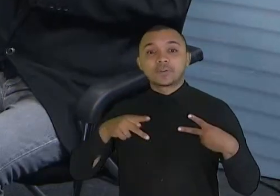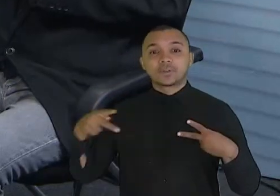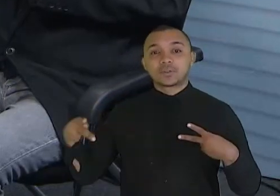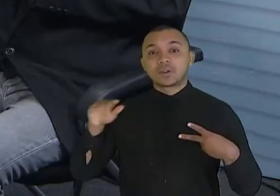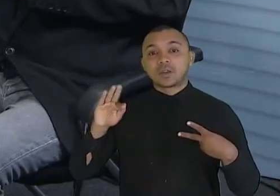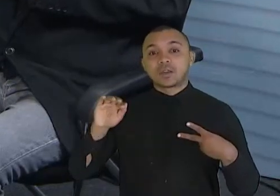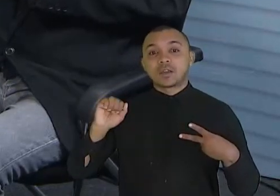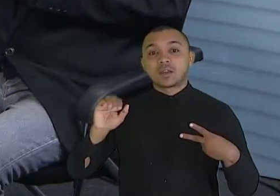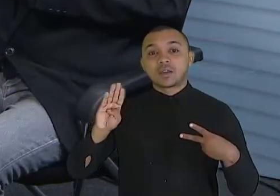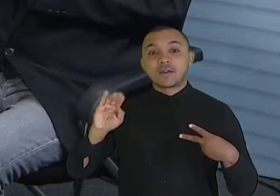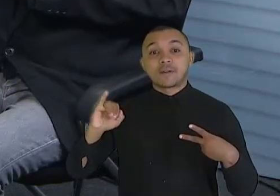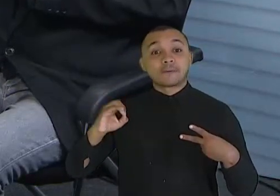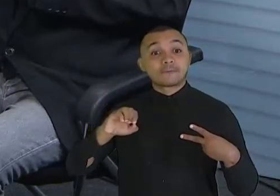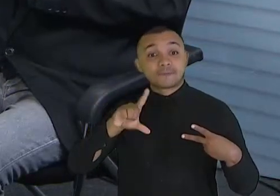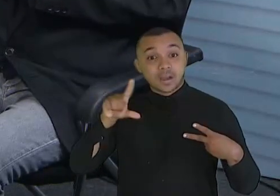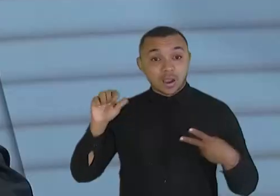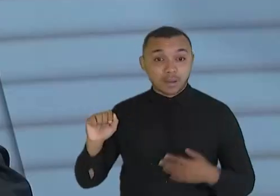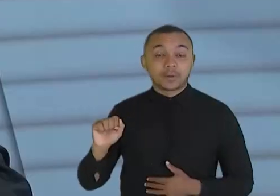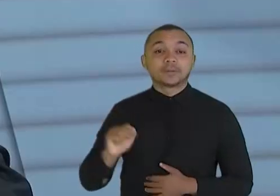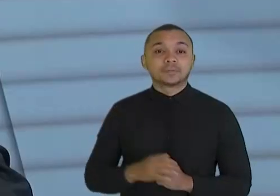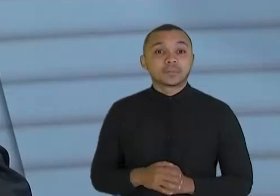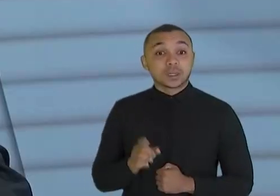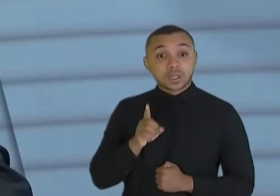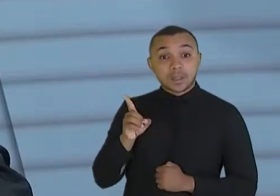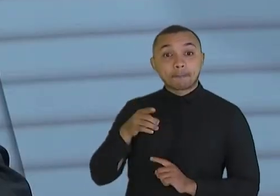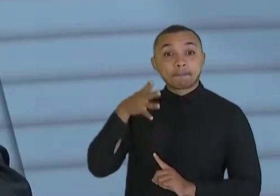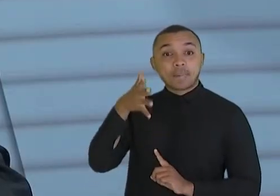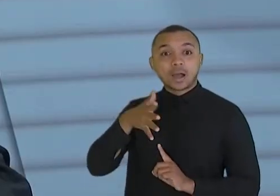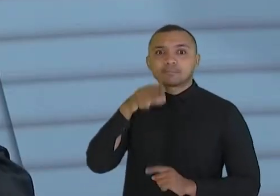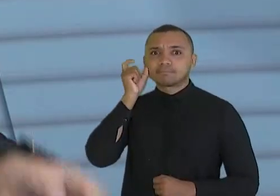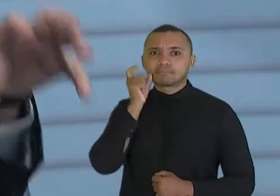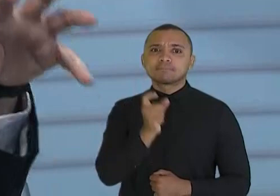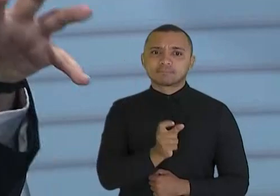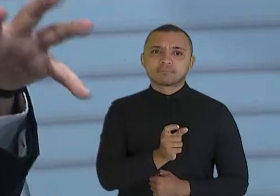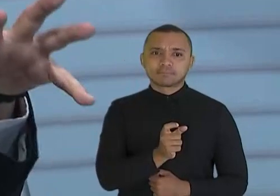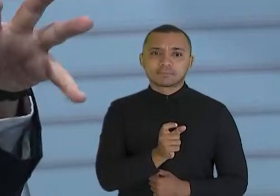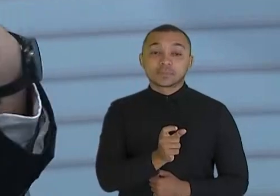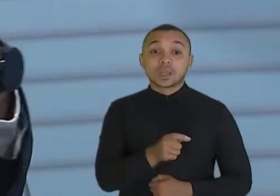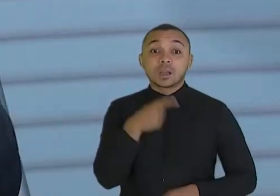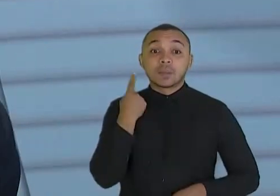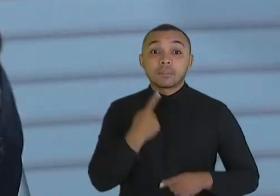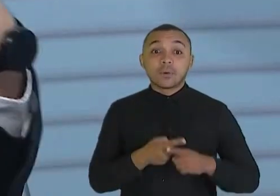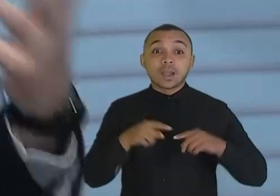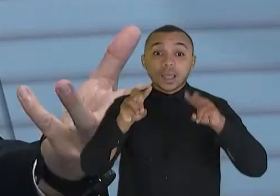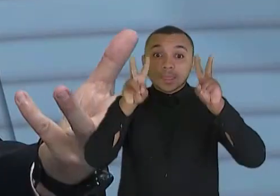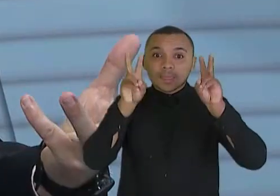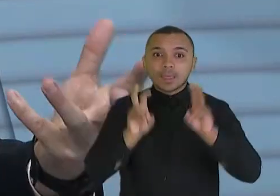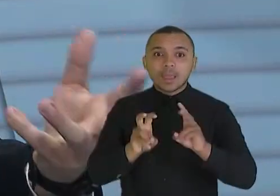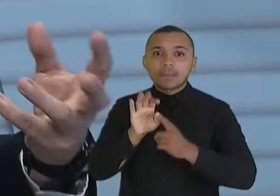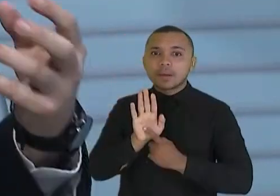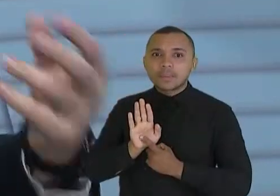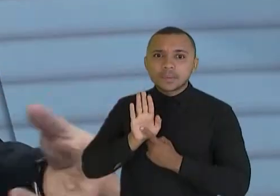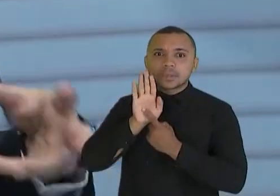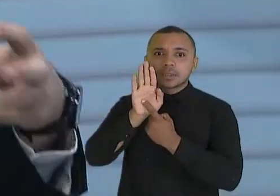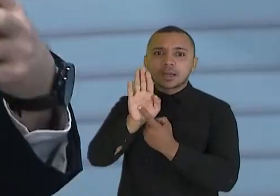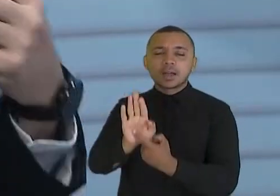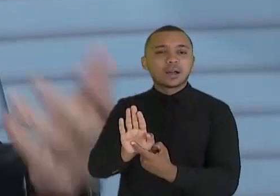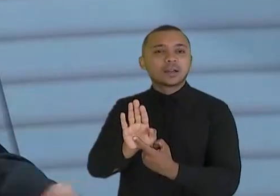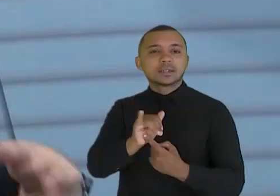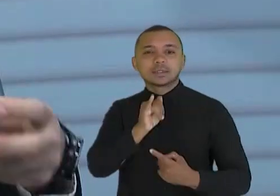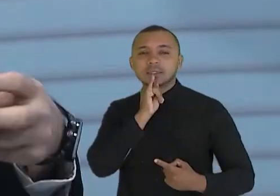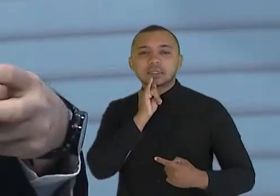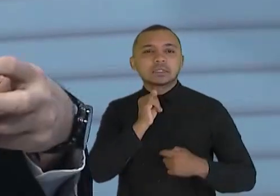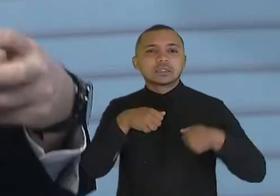Exato. Não, essa palestra aí ela é muito interessante, porque justamente a gente vai o quê? Tratar dessa, assim, como ficam os direitos humanos, os